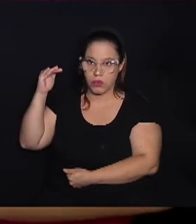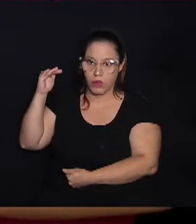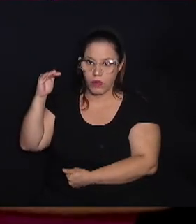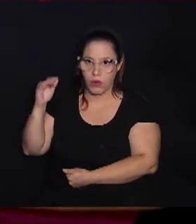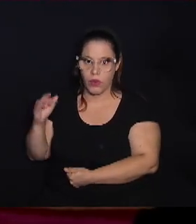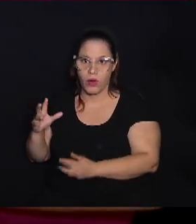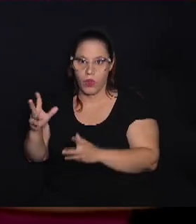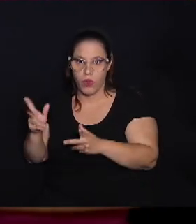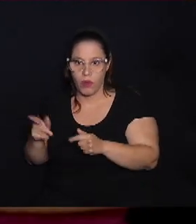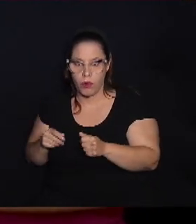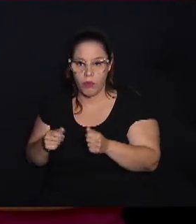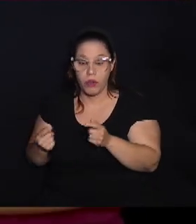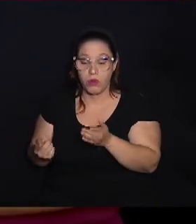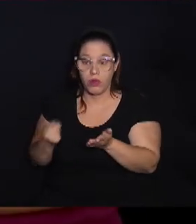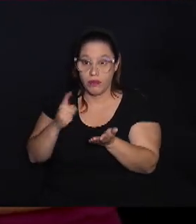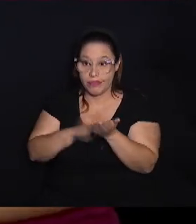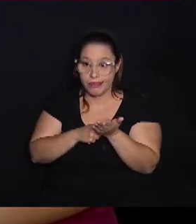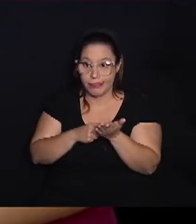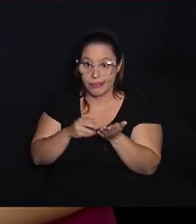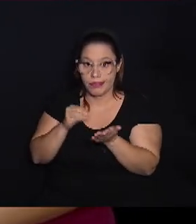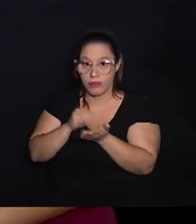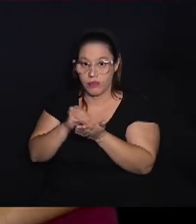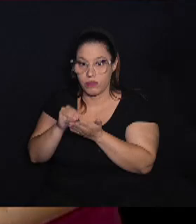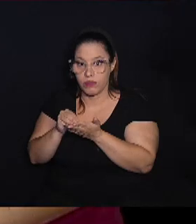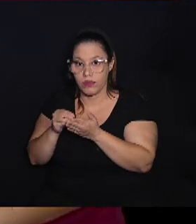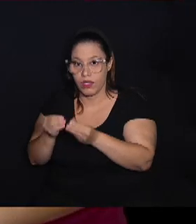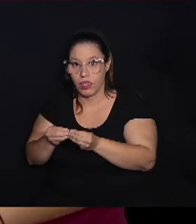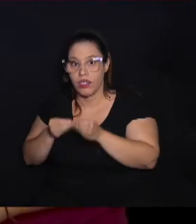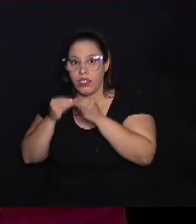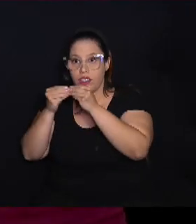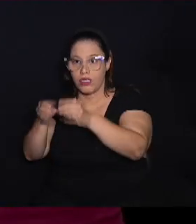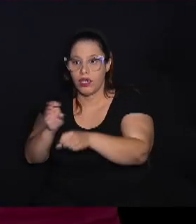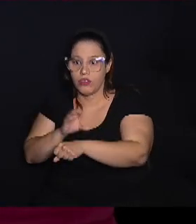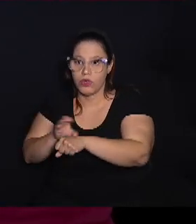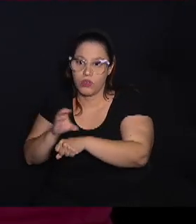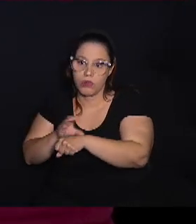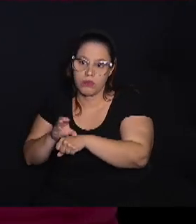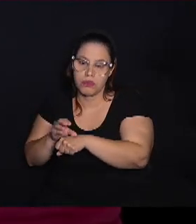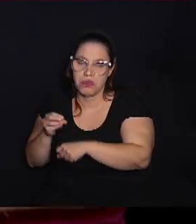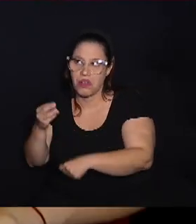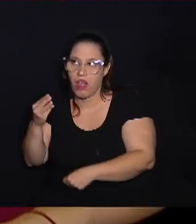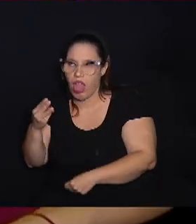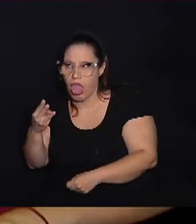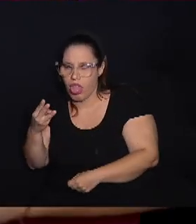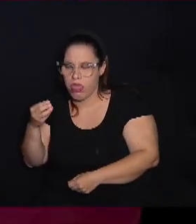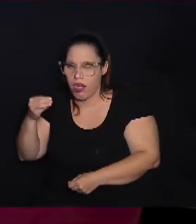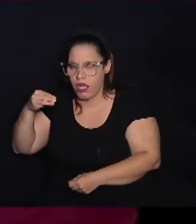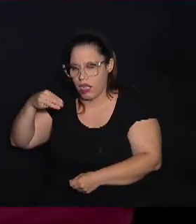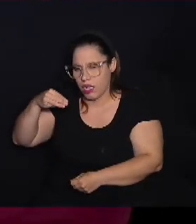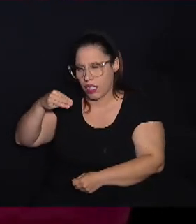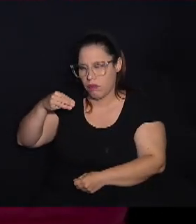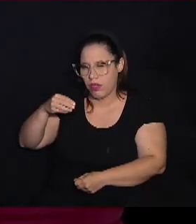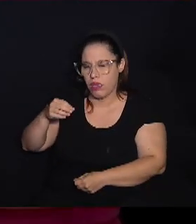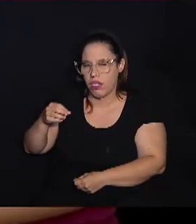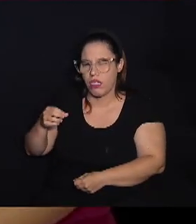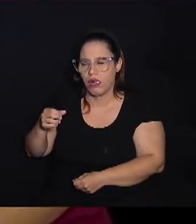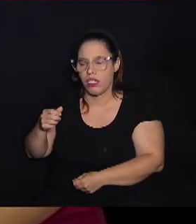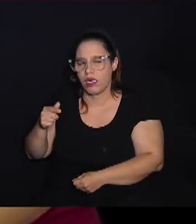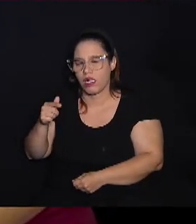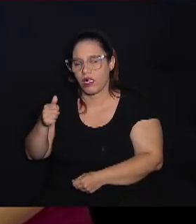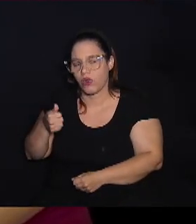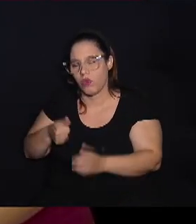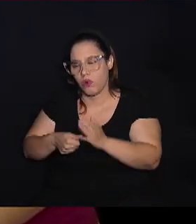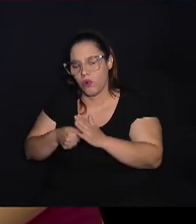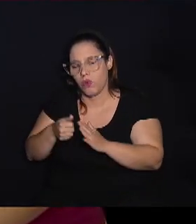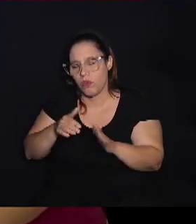se inscreve e aí a gente dá os cursos aí, geralmente de 3 meses, às vezes 1 semana, vai depender bastante